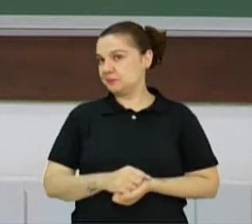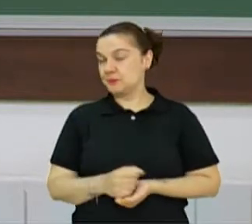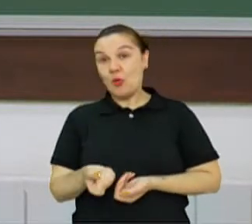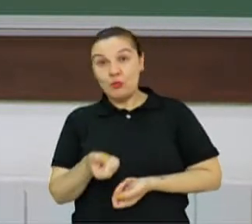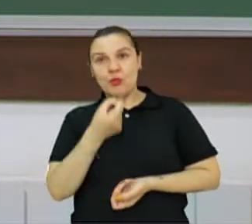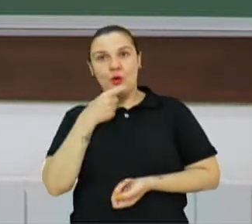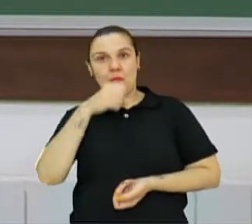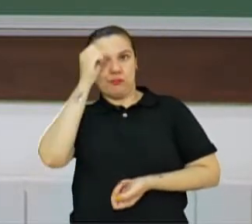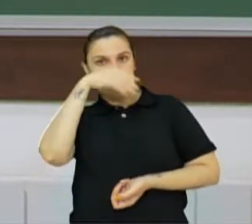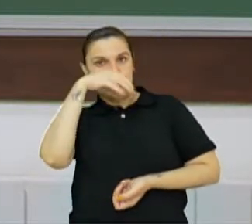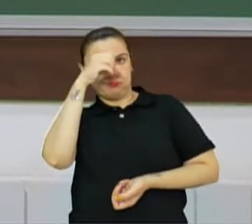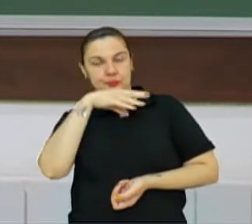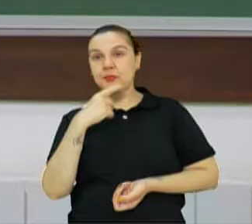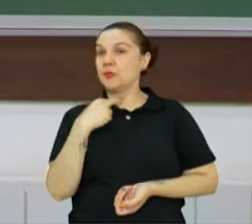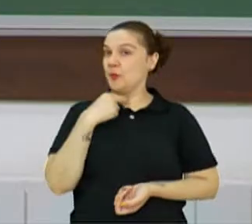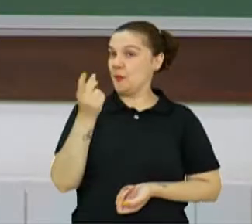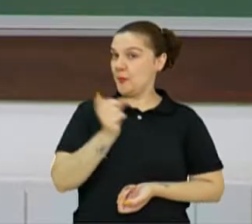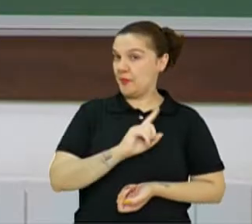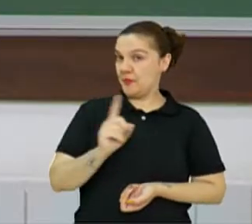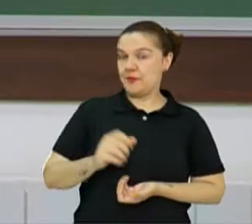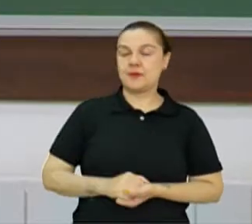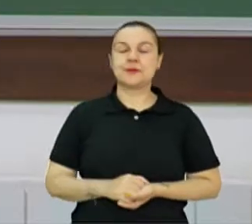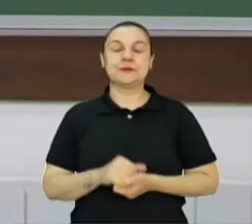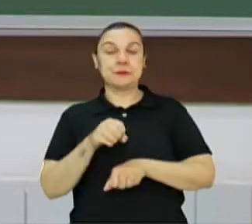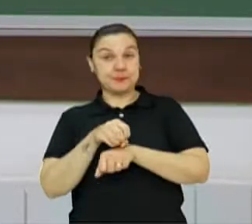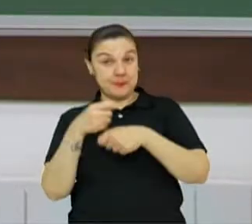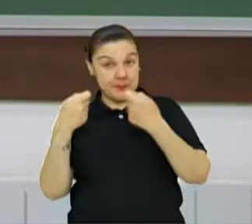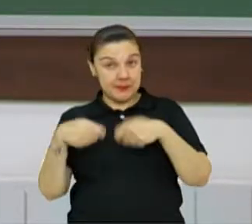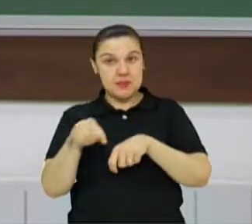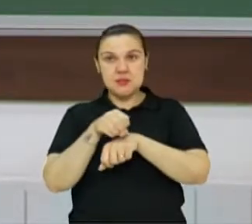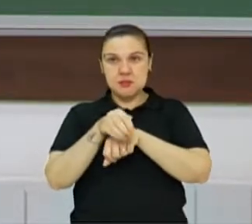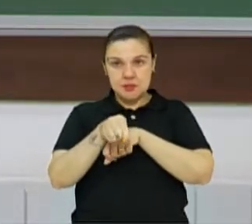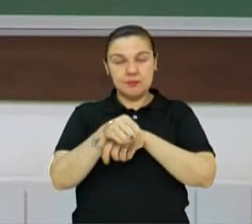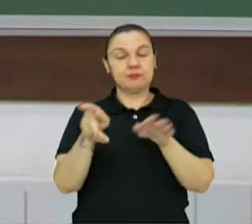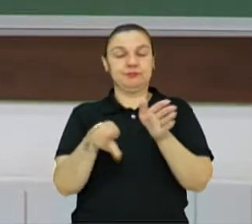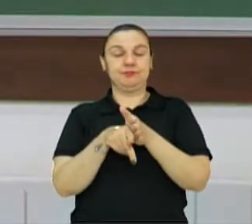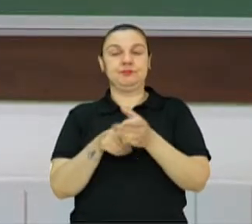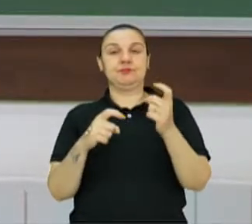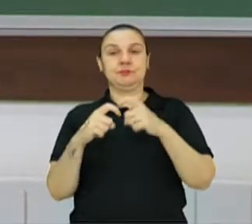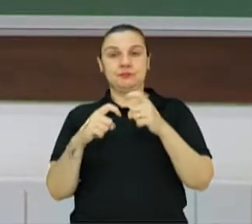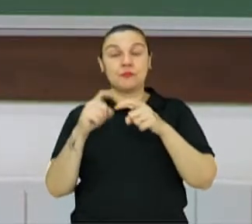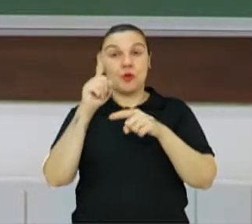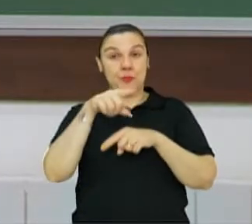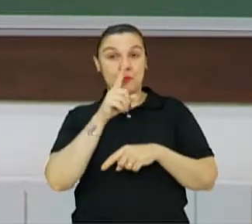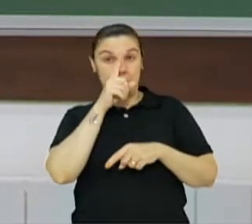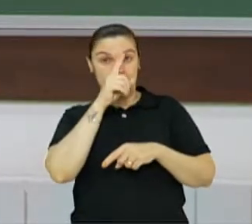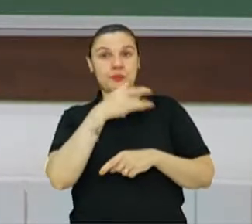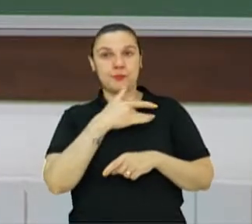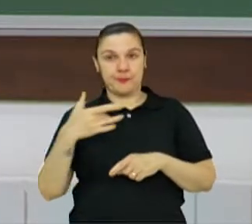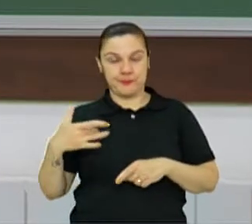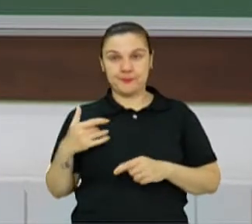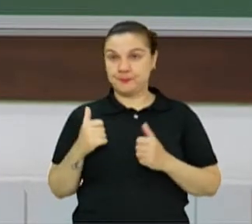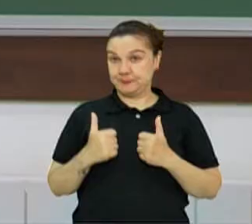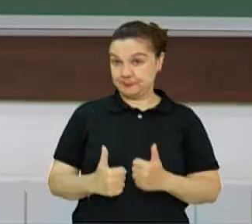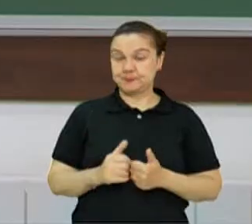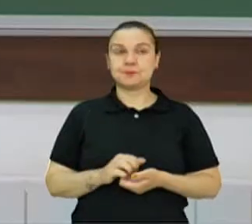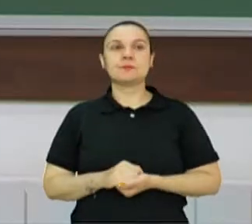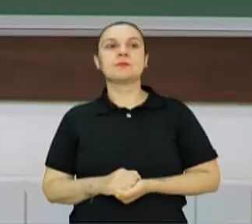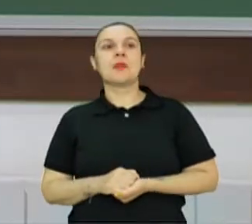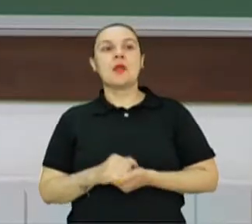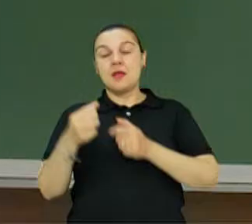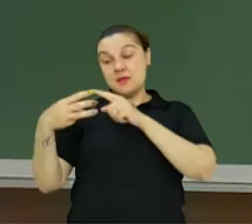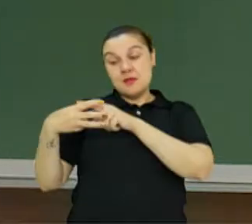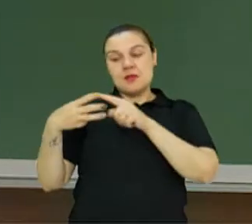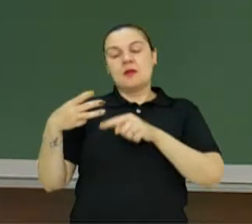tomado assim, sem o cuidado, sem a orientação médica, né? Porque oferece riscos à nossa saúde, tá? Então, geralmente